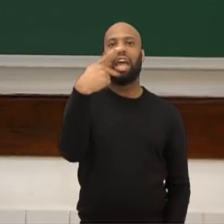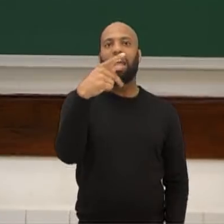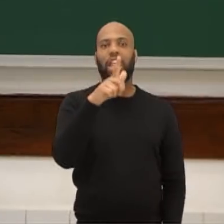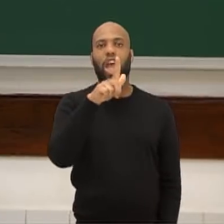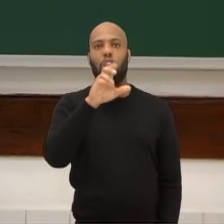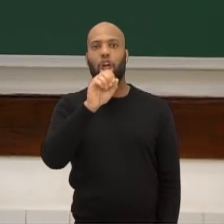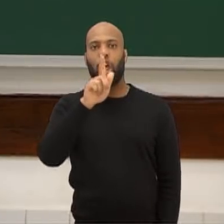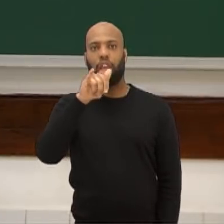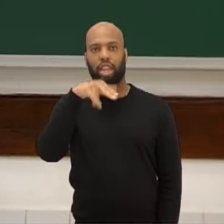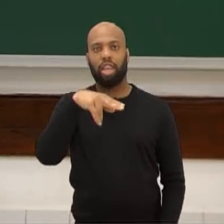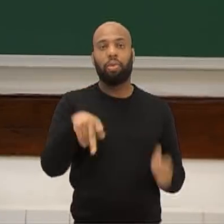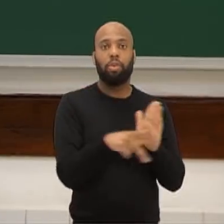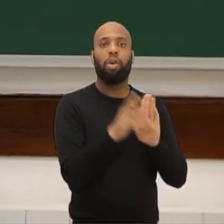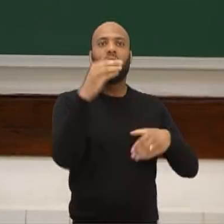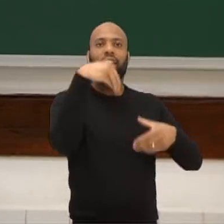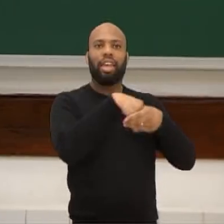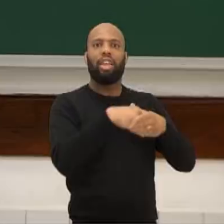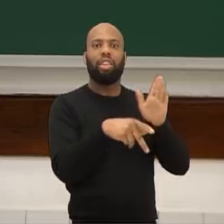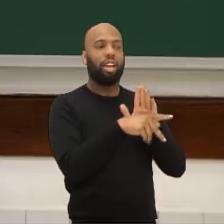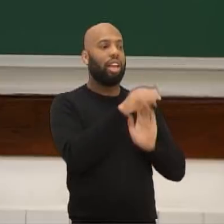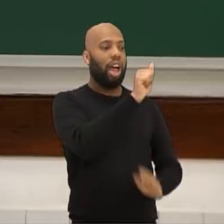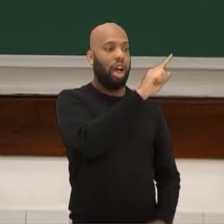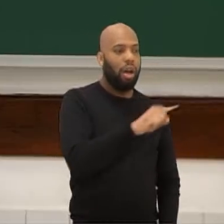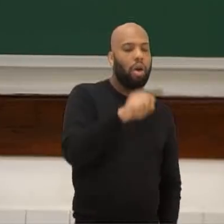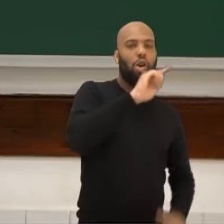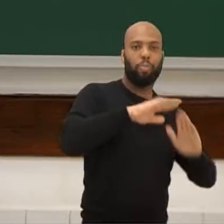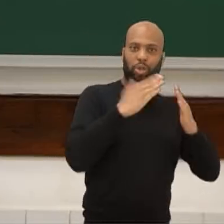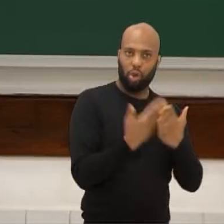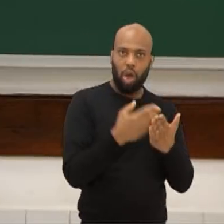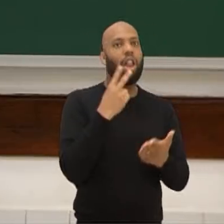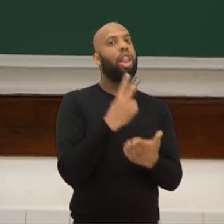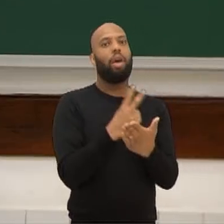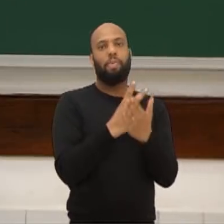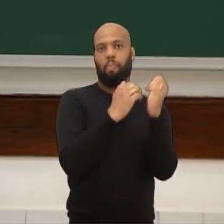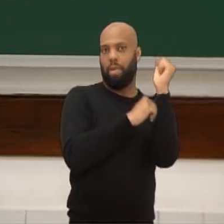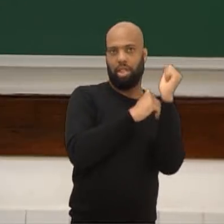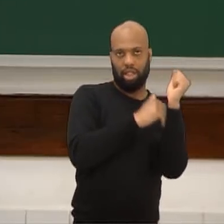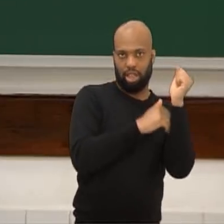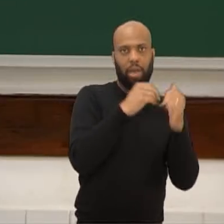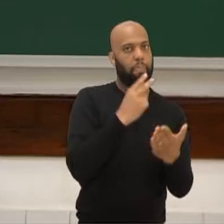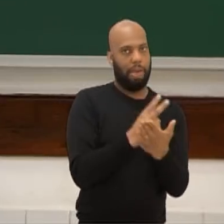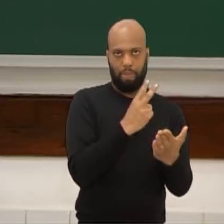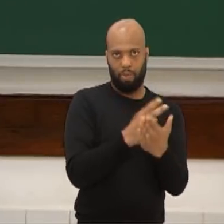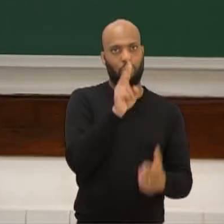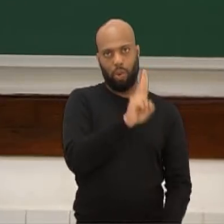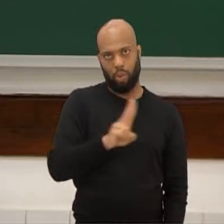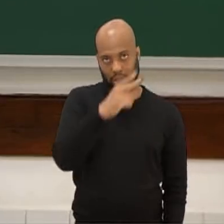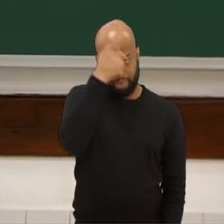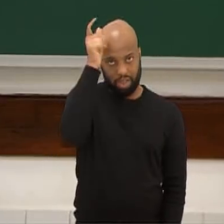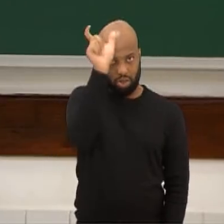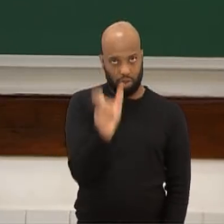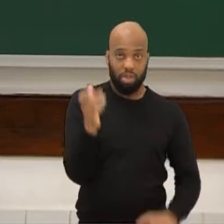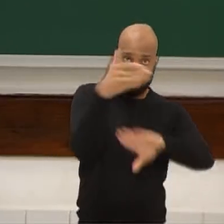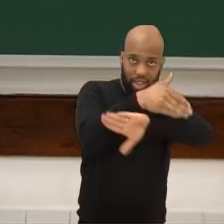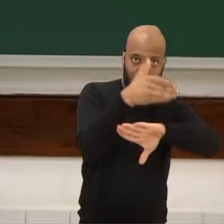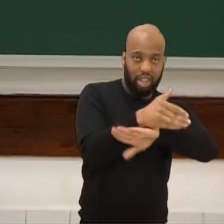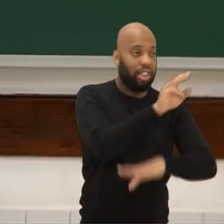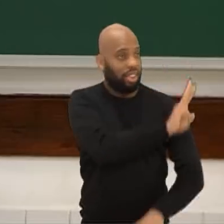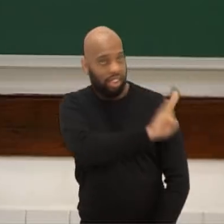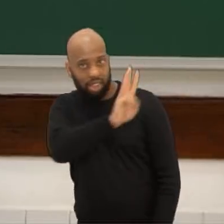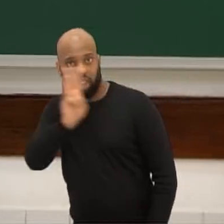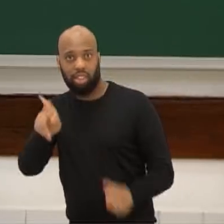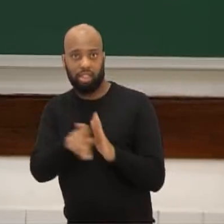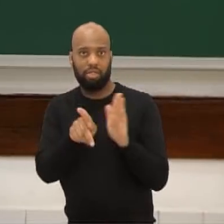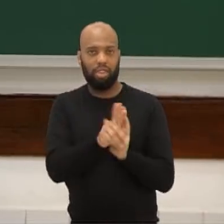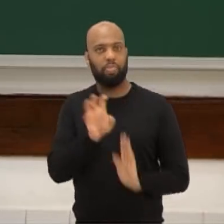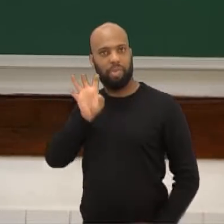senha do Classroom, do arroba escola. É o mesmo usuário e a mesma senha. Para acessar o site do Matific, ou pode